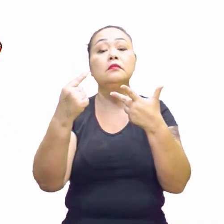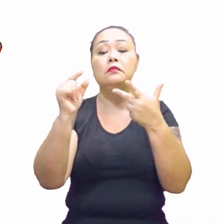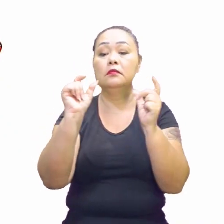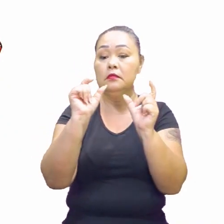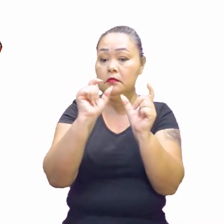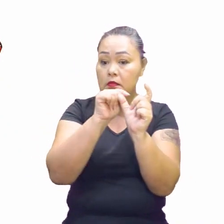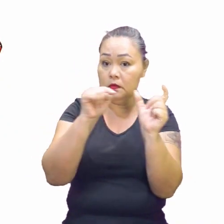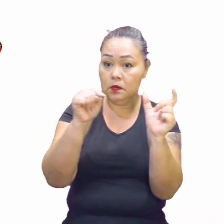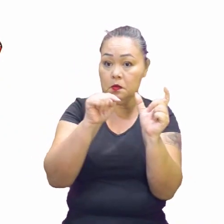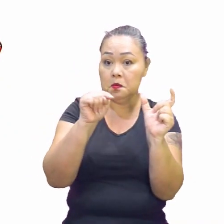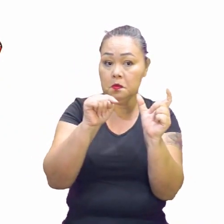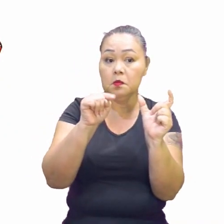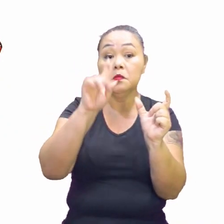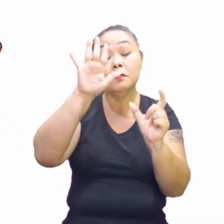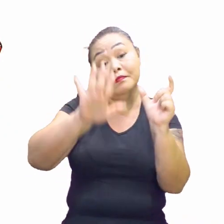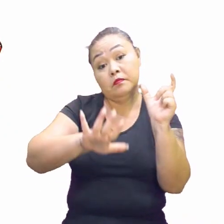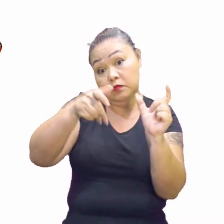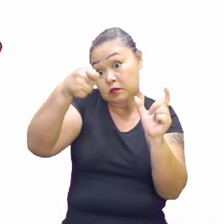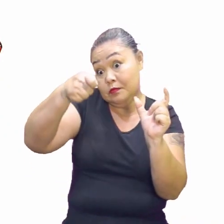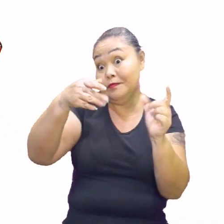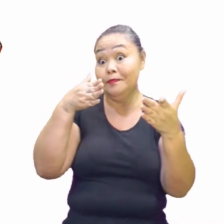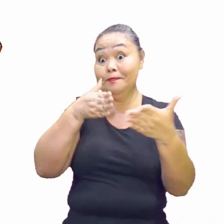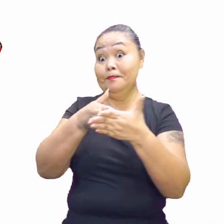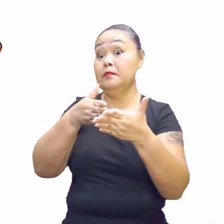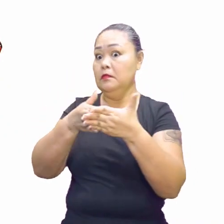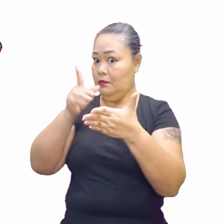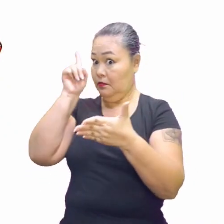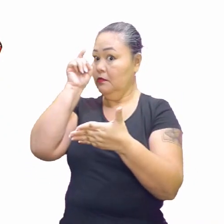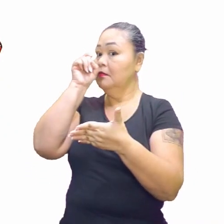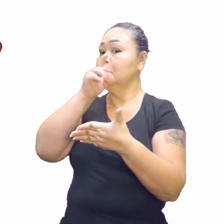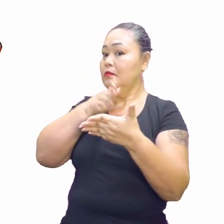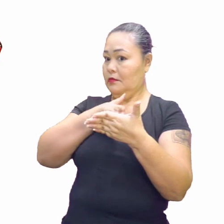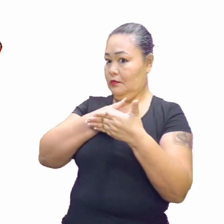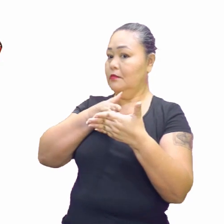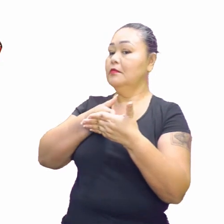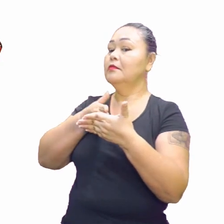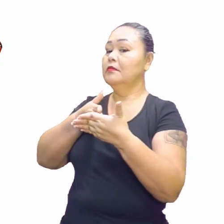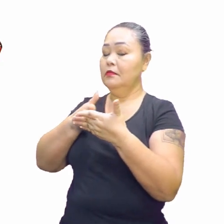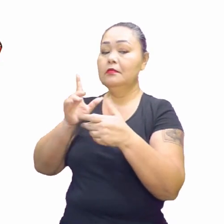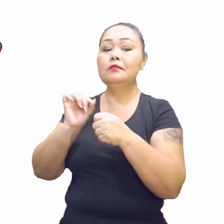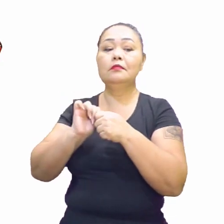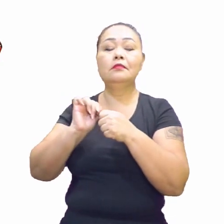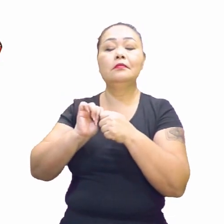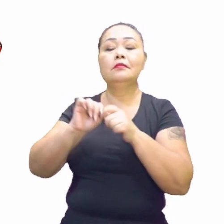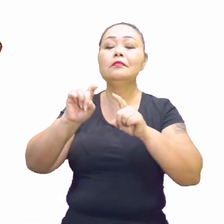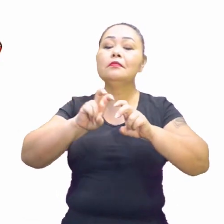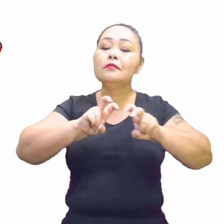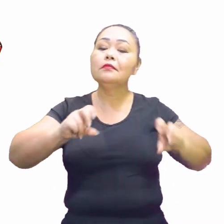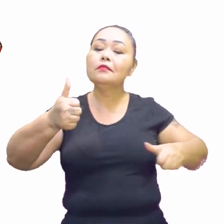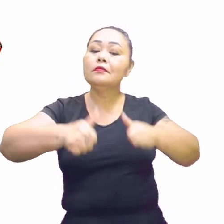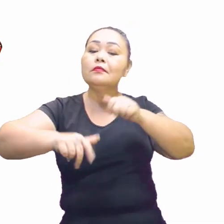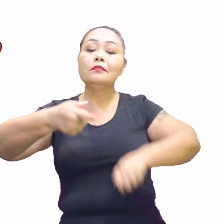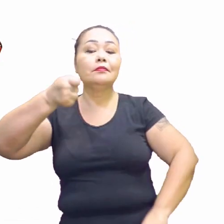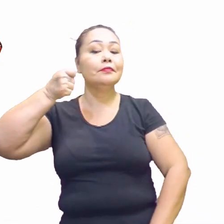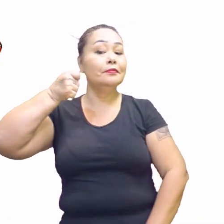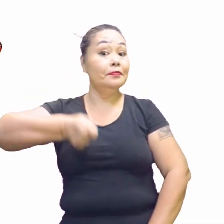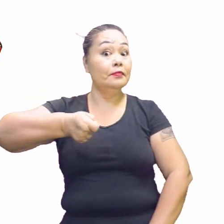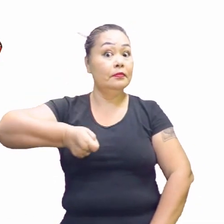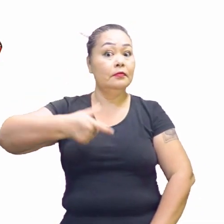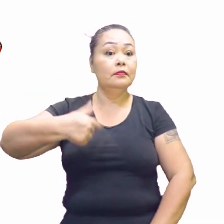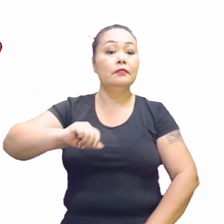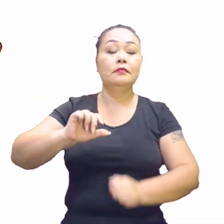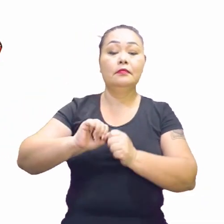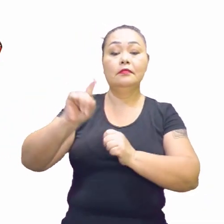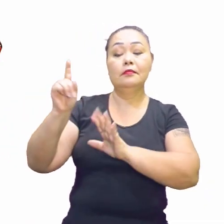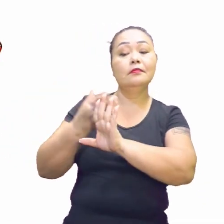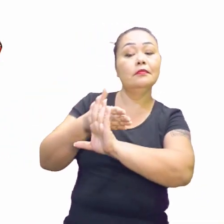Os exames podem impor algumas dificuldades, né? Então, são as bancas que vão cobrar essa